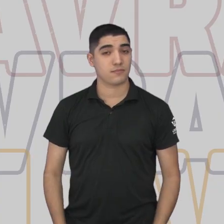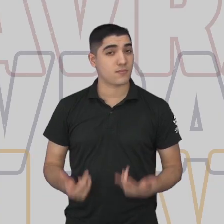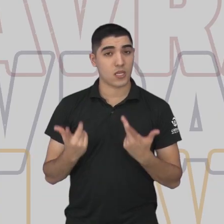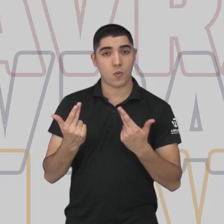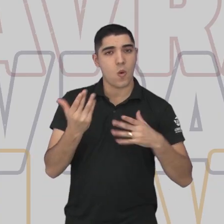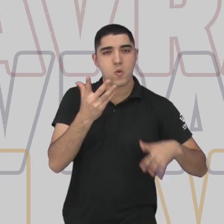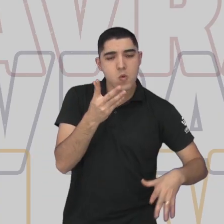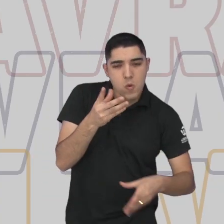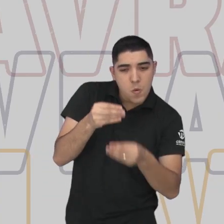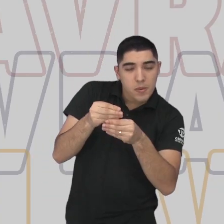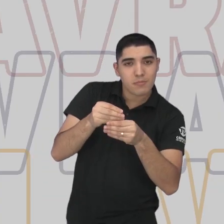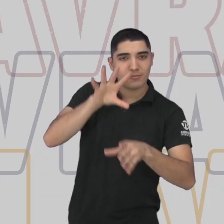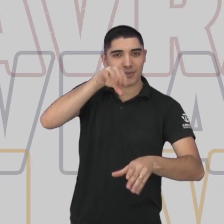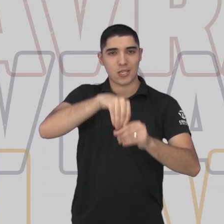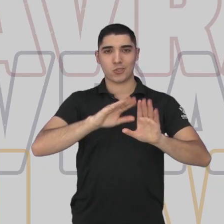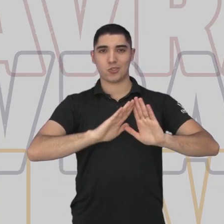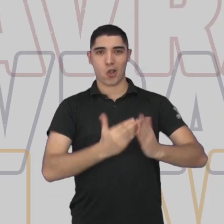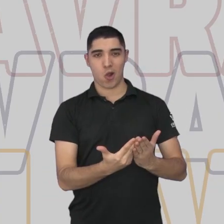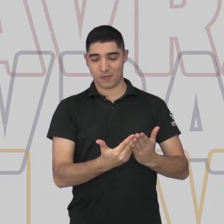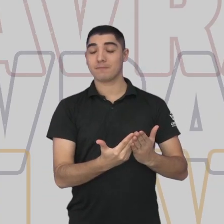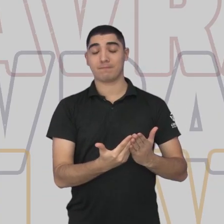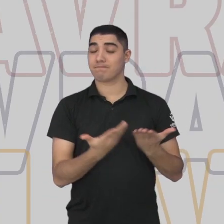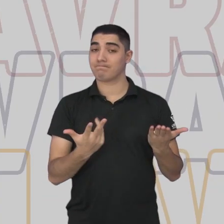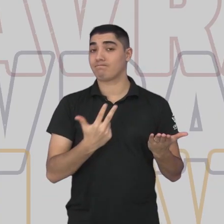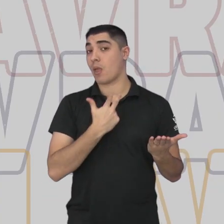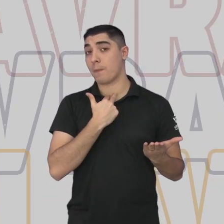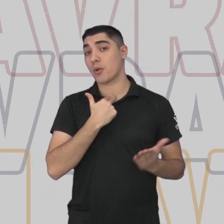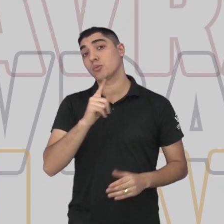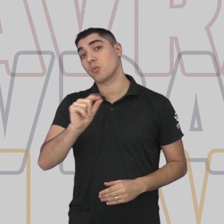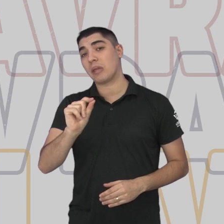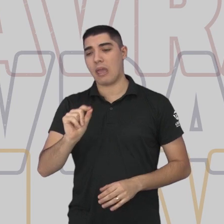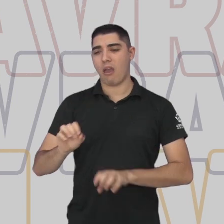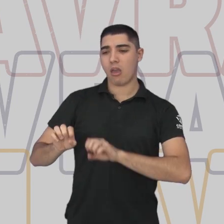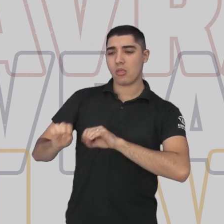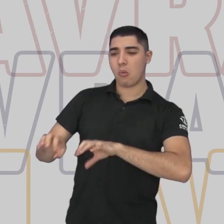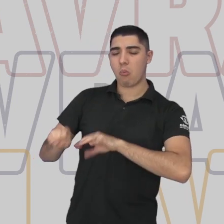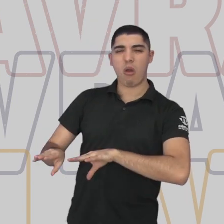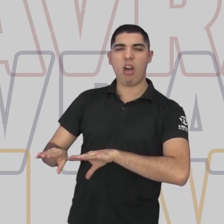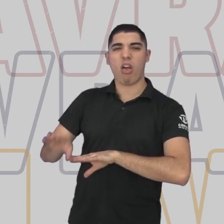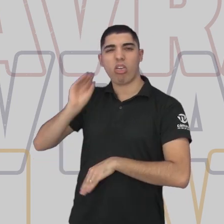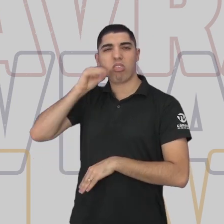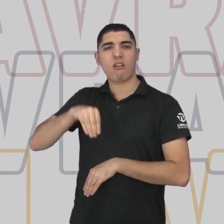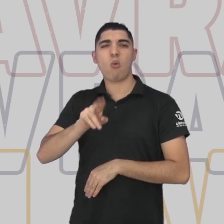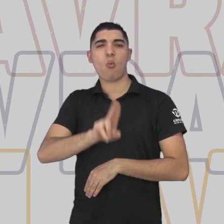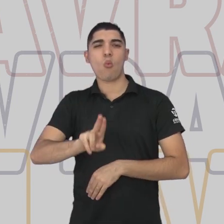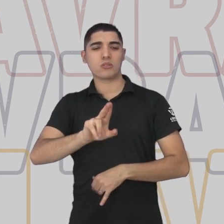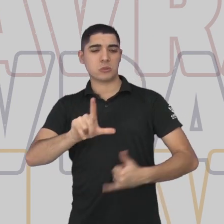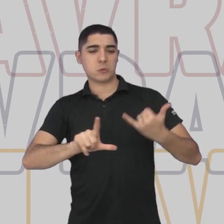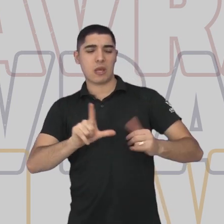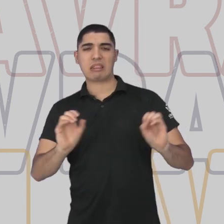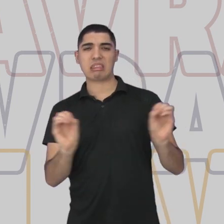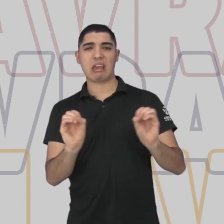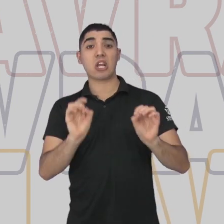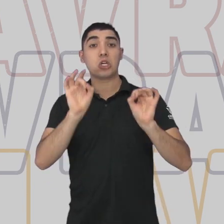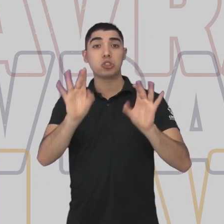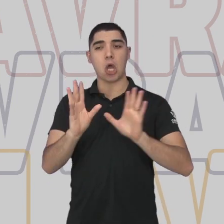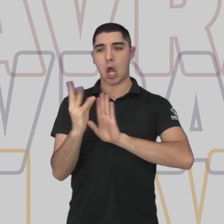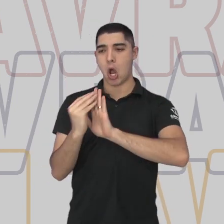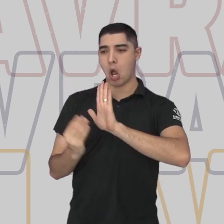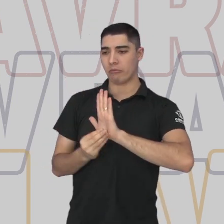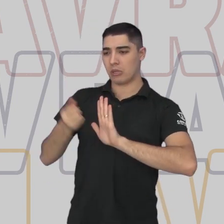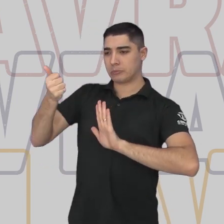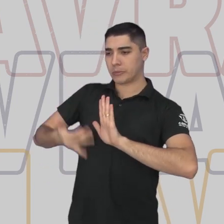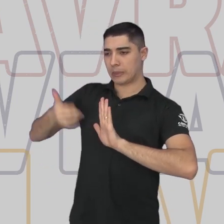um complemento na escola, né? A gente não pode deixar de educar as crianças de forma só